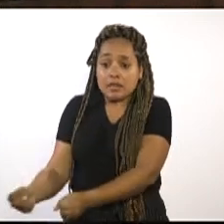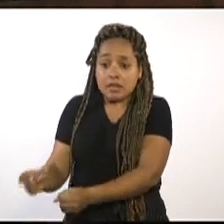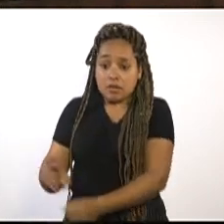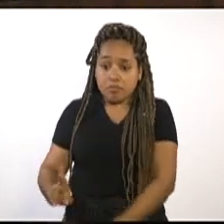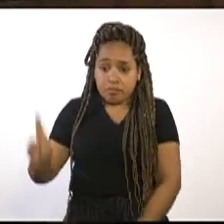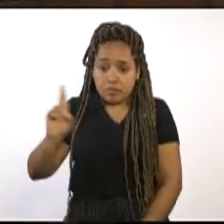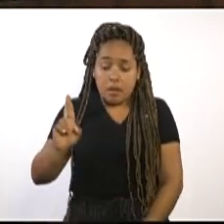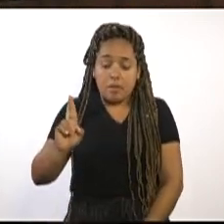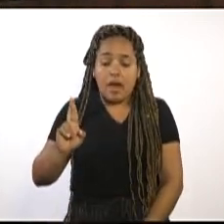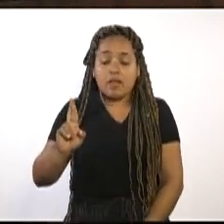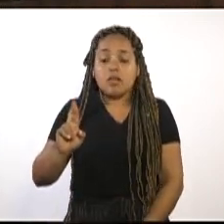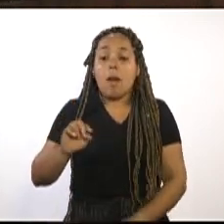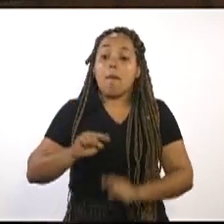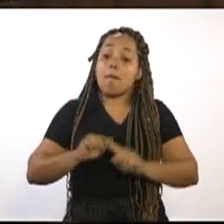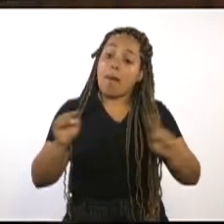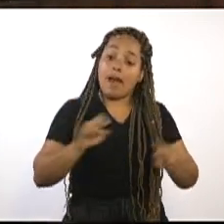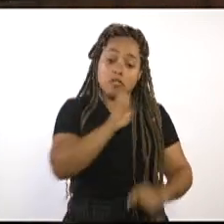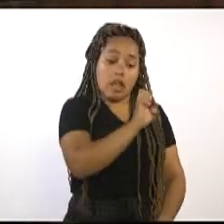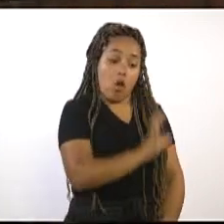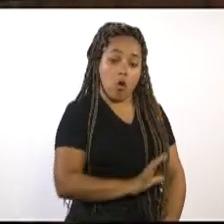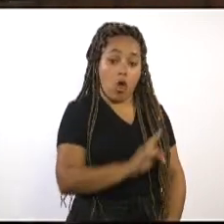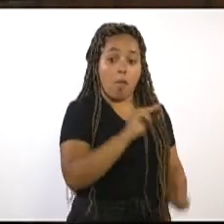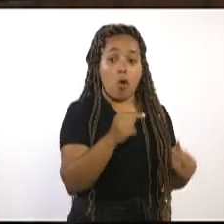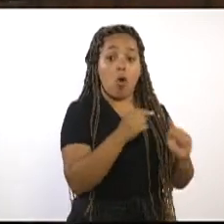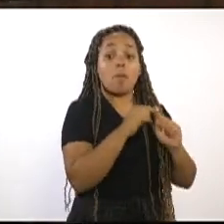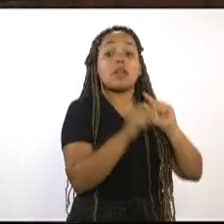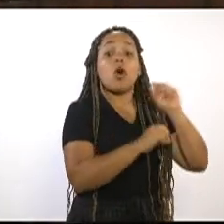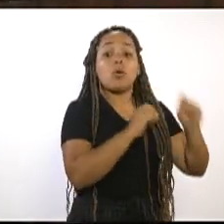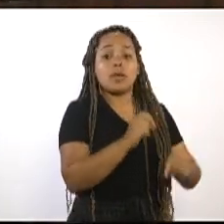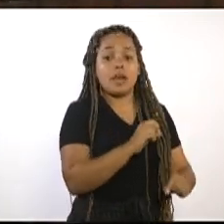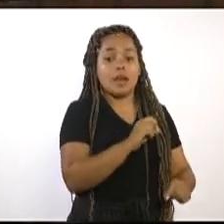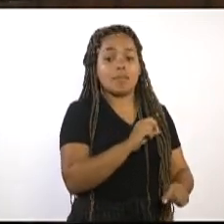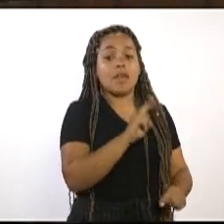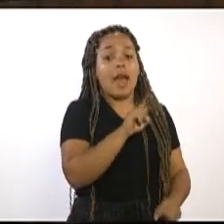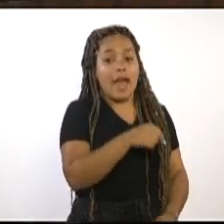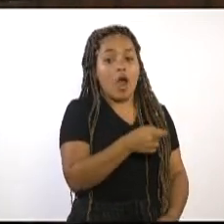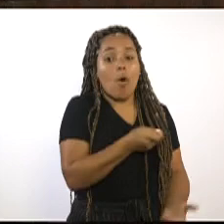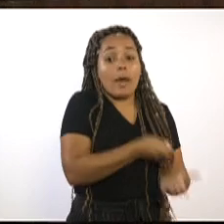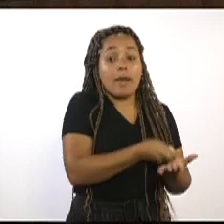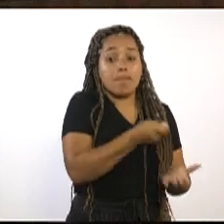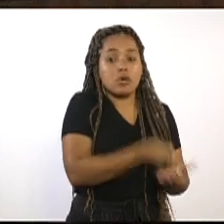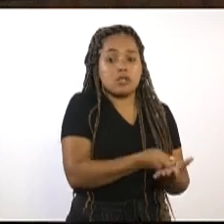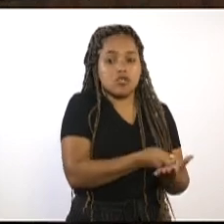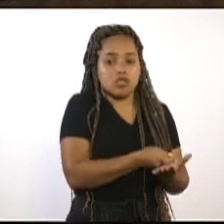autorizativo sob o argumento de que o governo reavalia